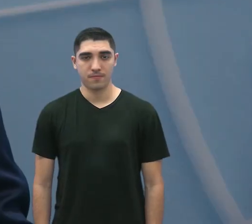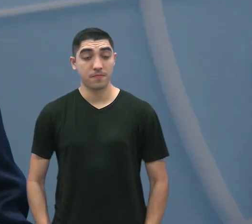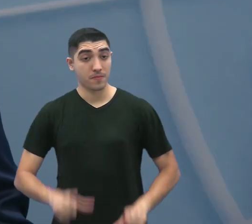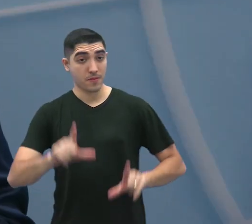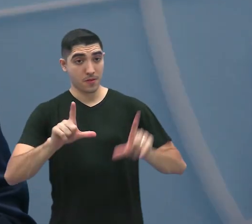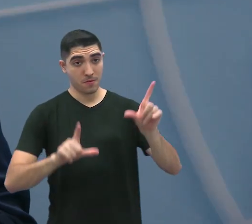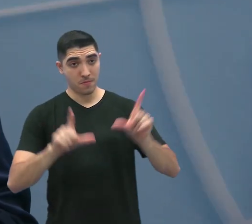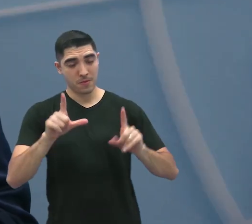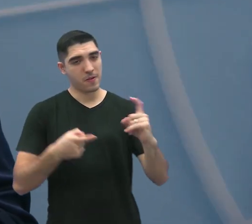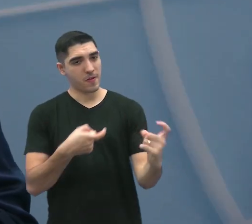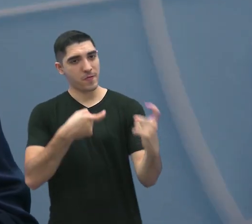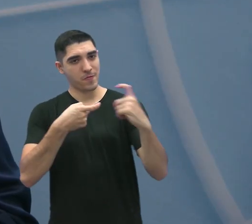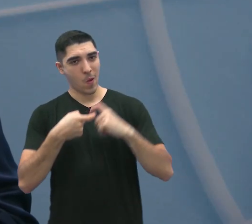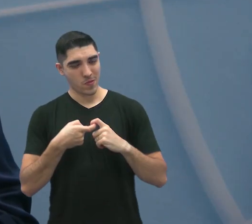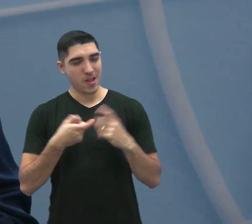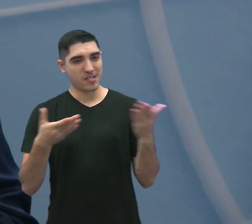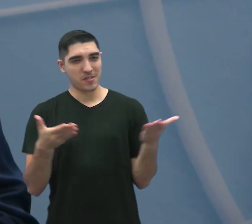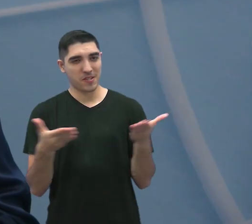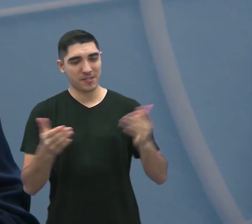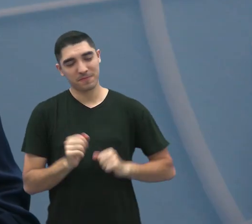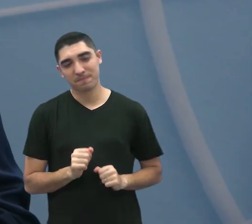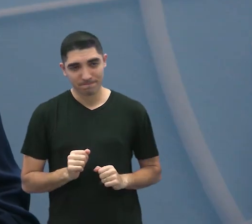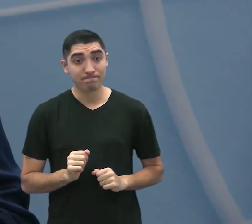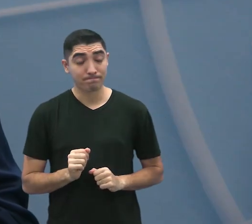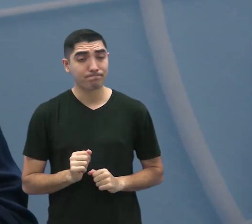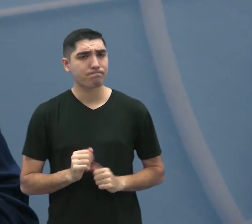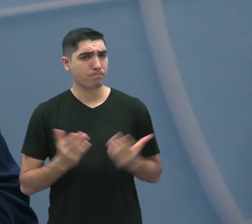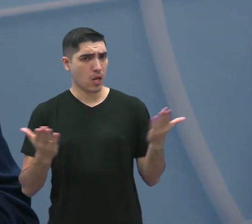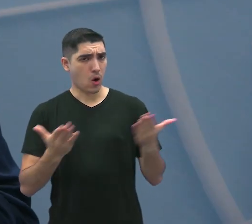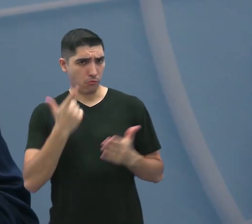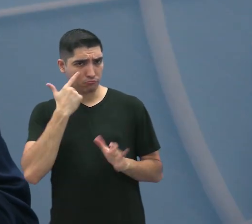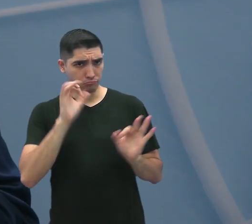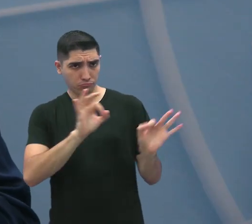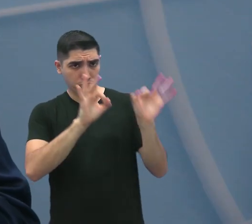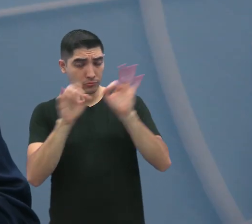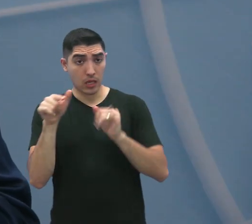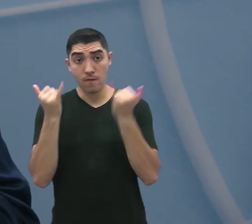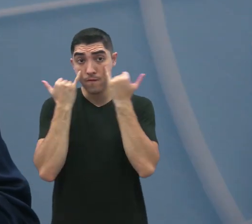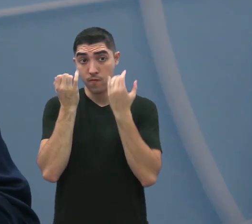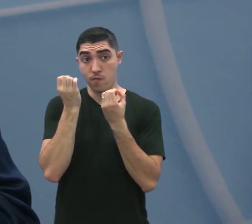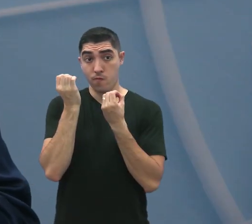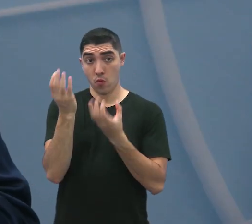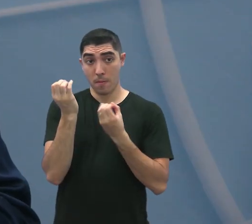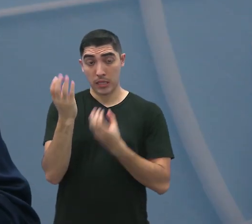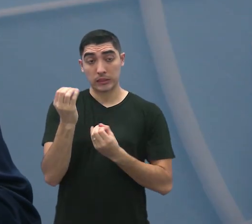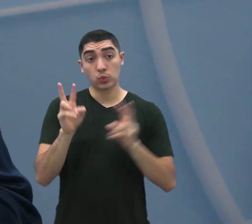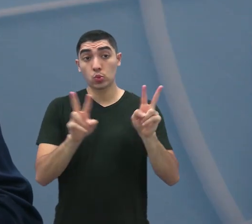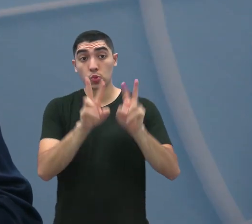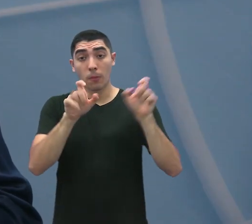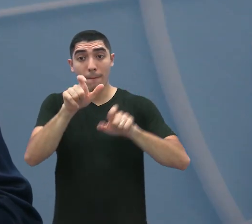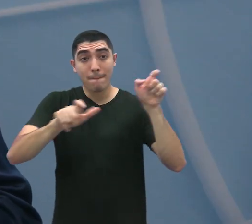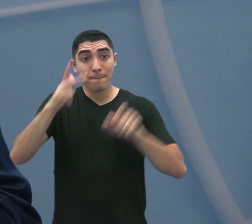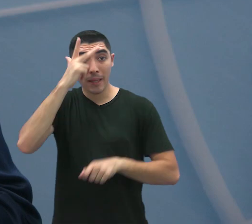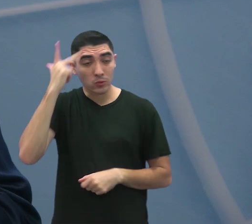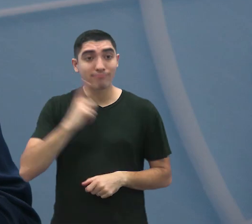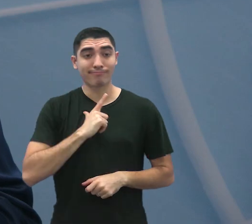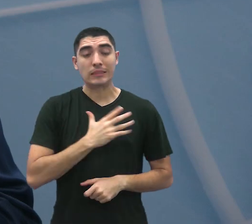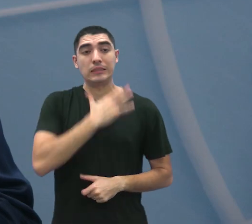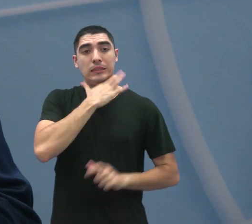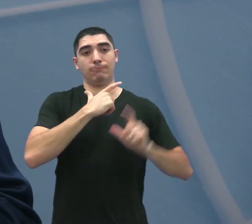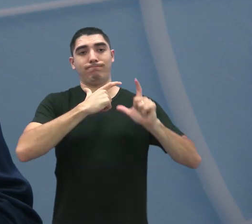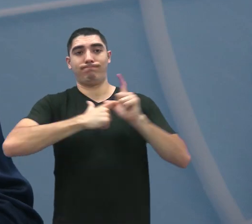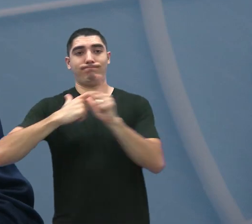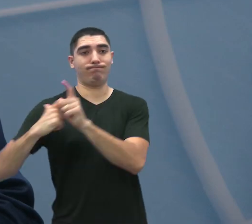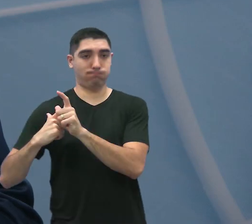Estamos de volta com Diálogos da Cidade. Vamos conferir agora alguns dados sobre a inadimplência. O número